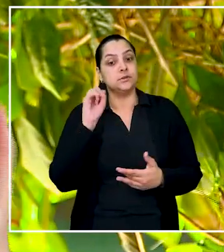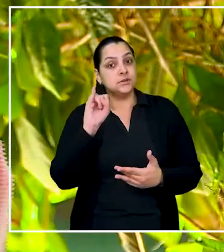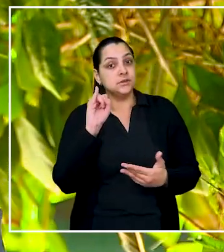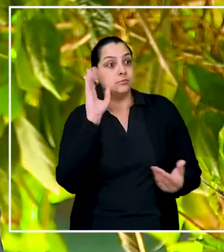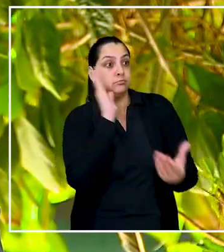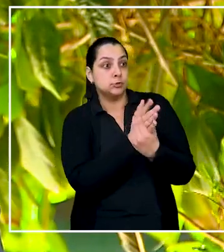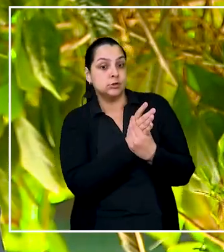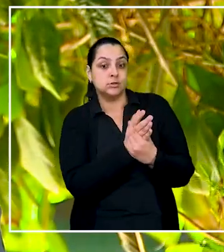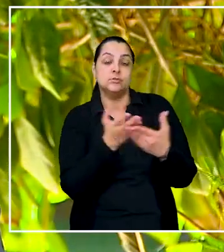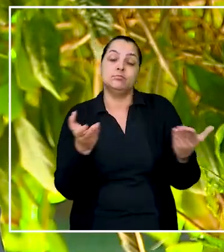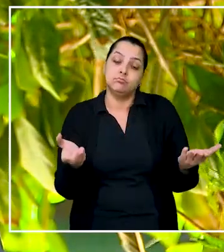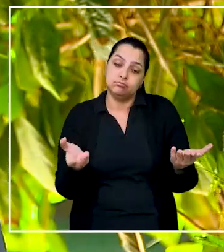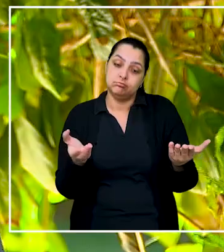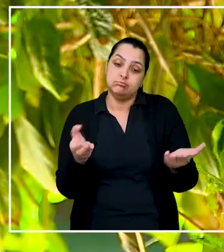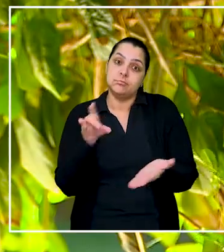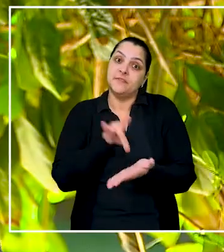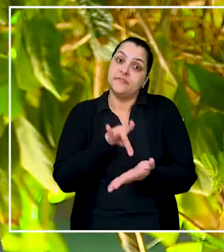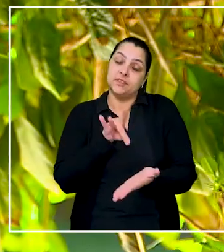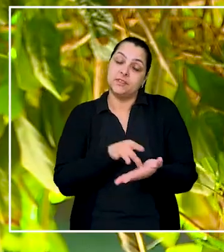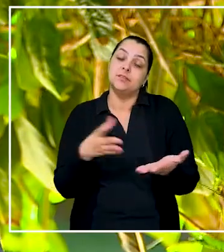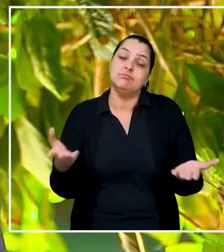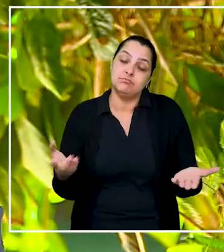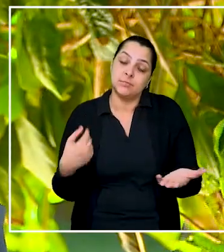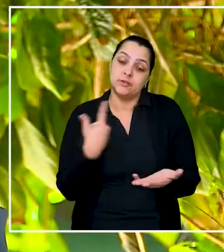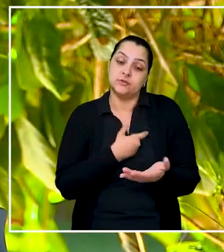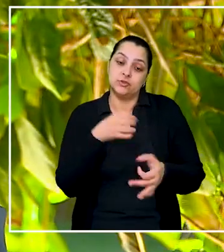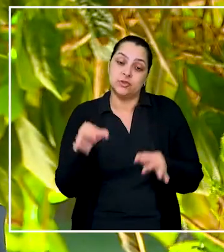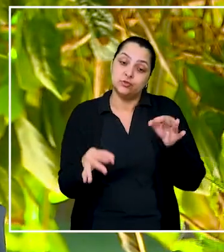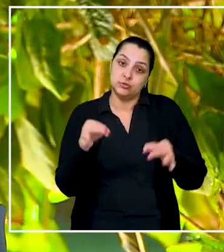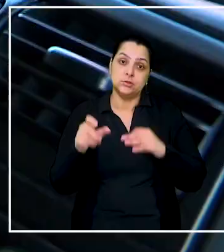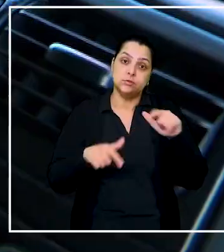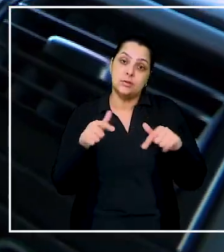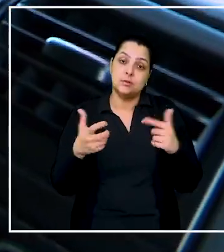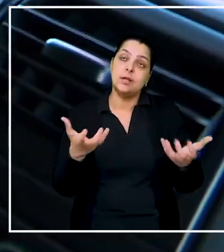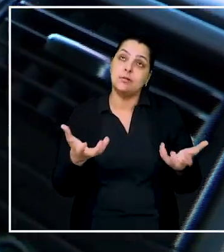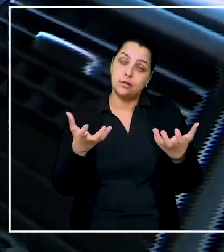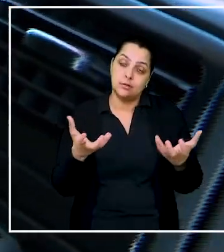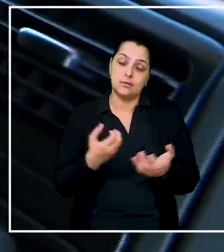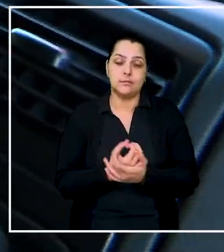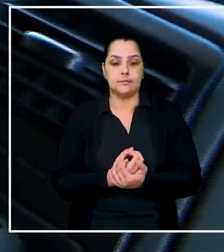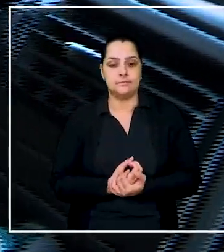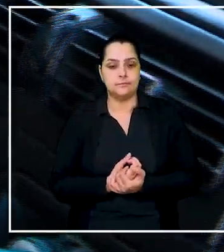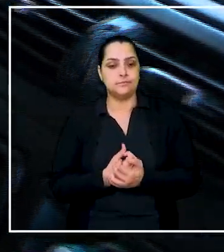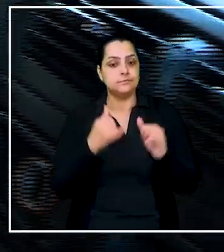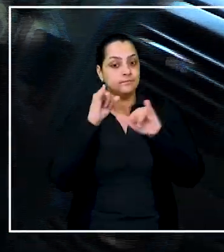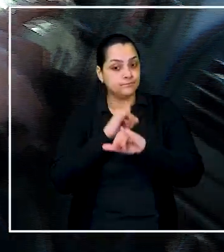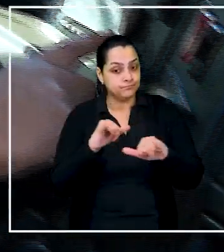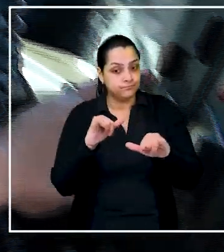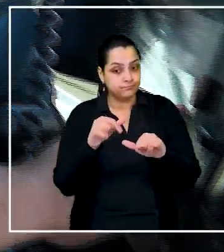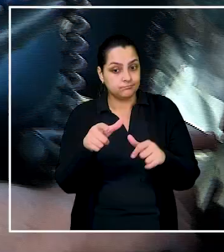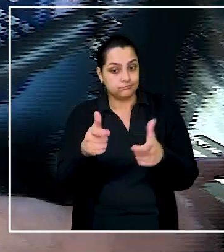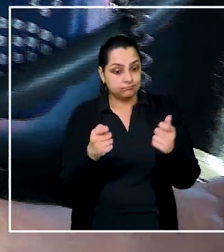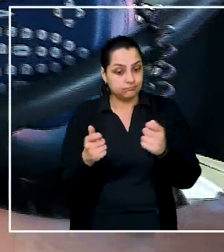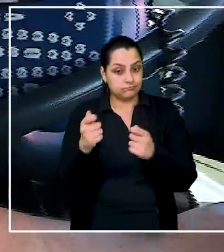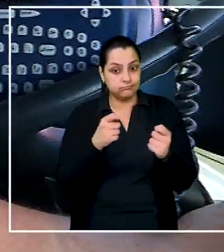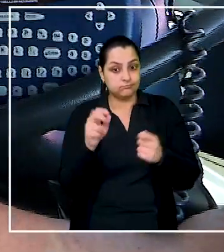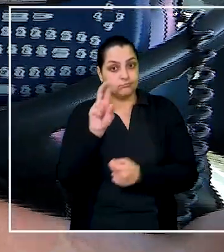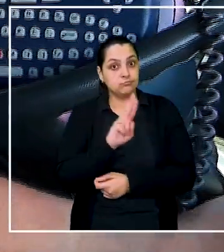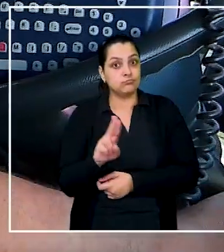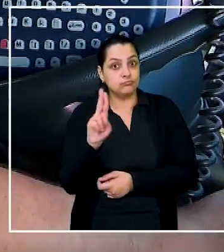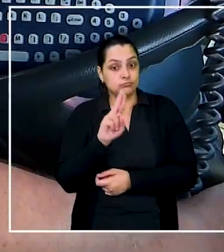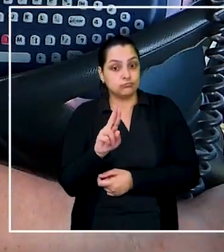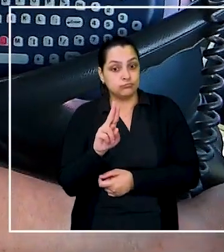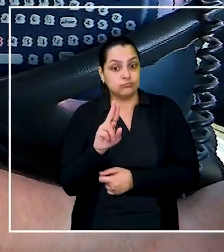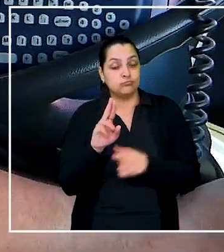ser feita nos autos e a própria busca da verdade real, que para nós da Justiça do Trabalho é muito cara, Mas fica o alerta: a ferramenta deve